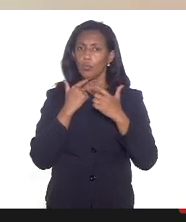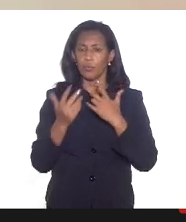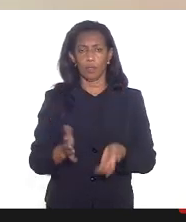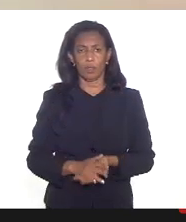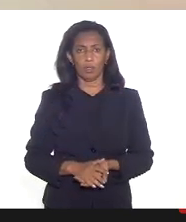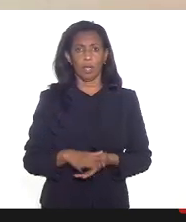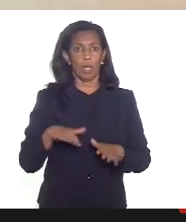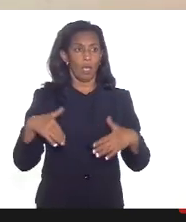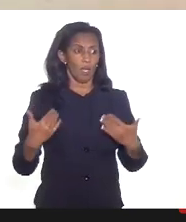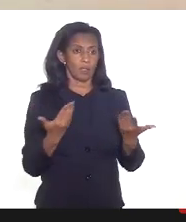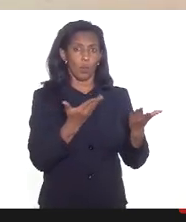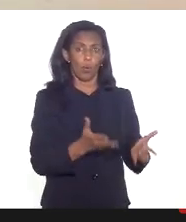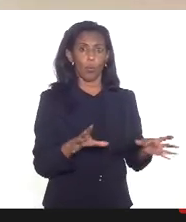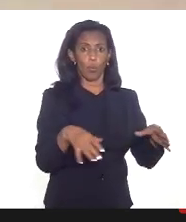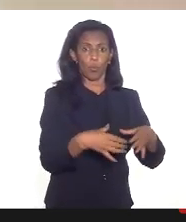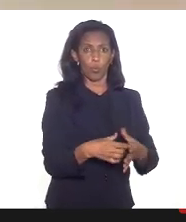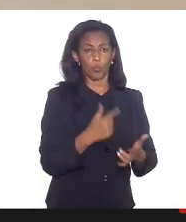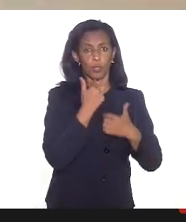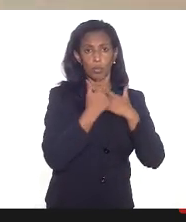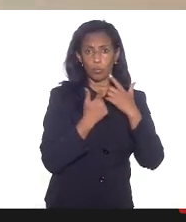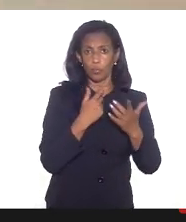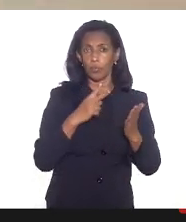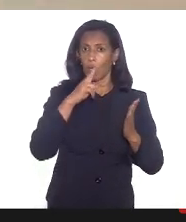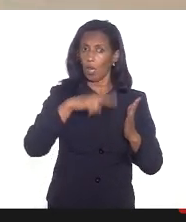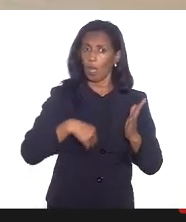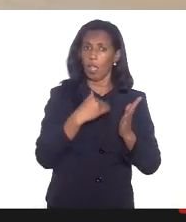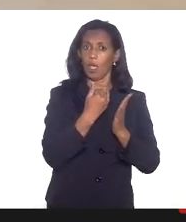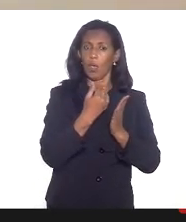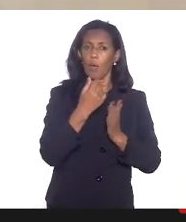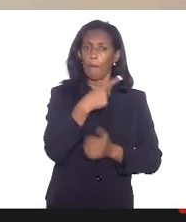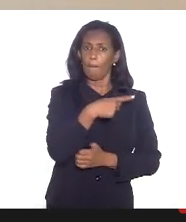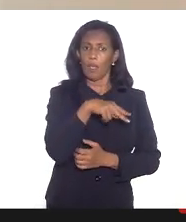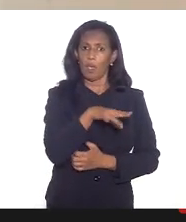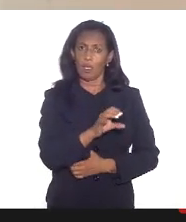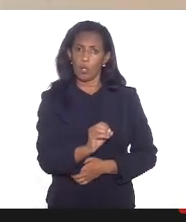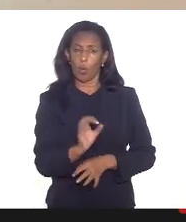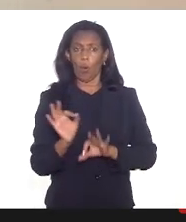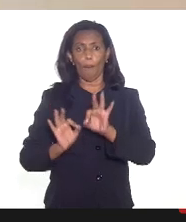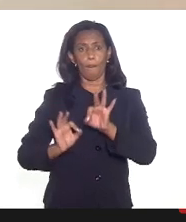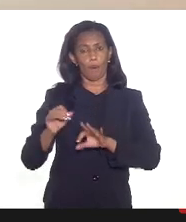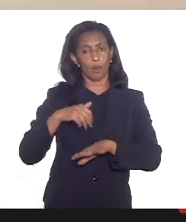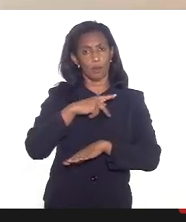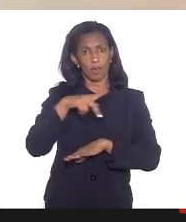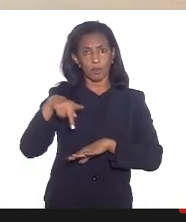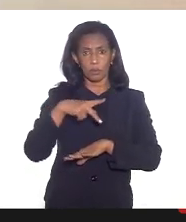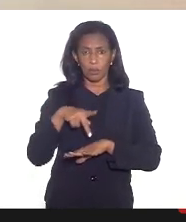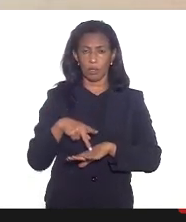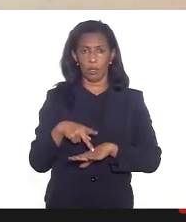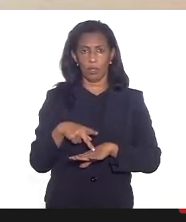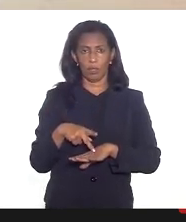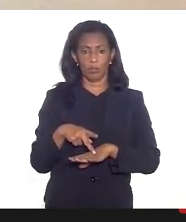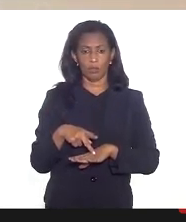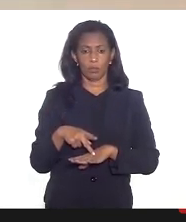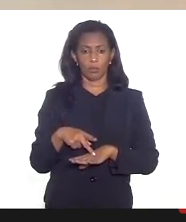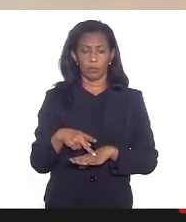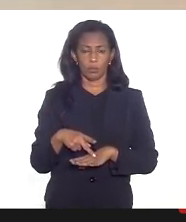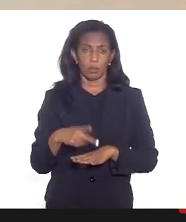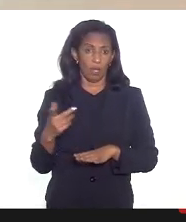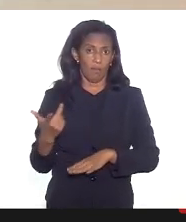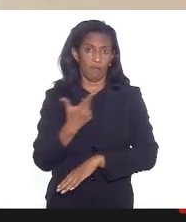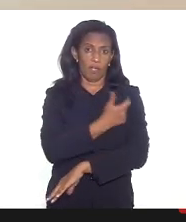fica na dúvida Eles leem o programa lei lá o pênis é o plano nacional é de outra elas